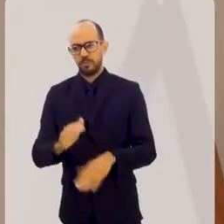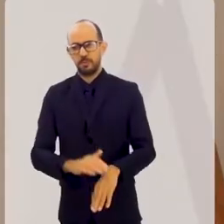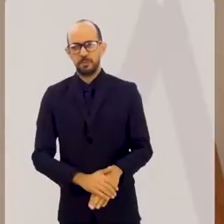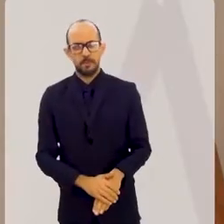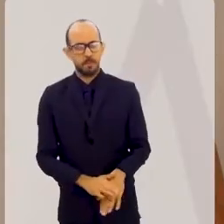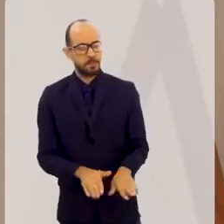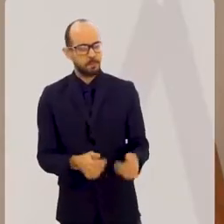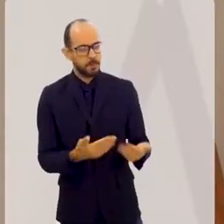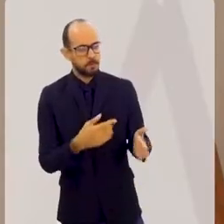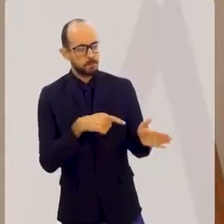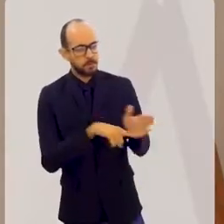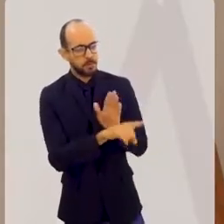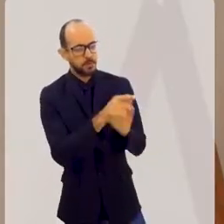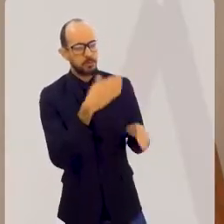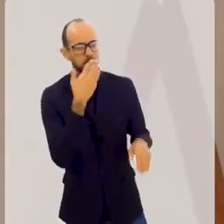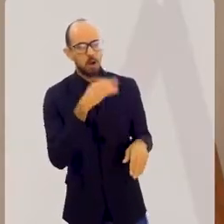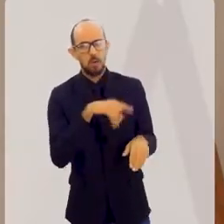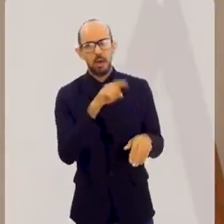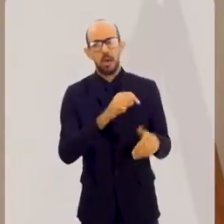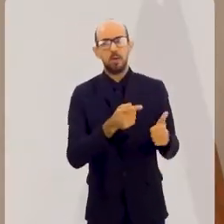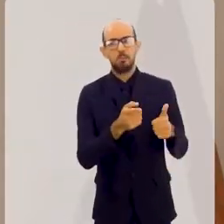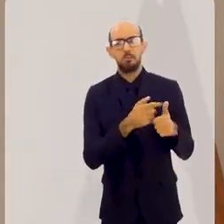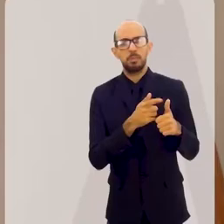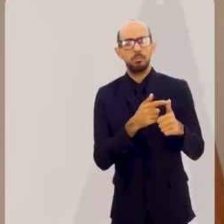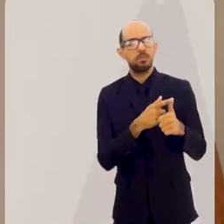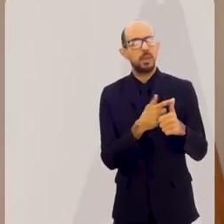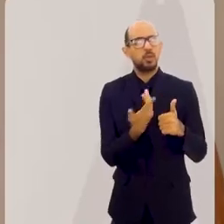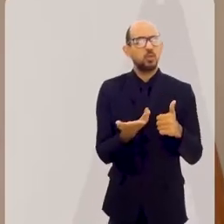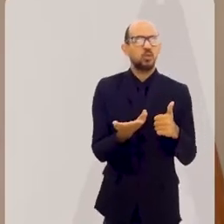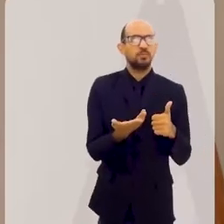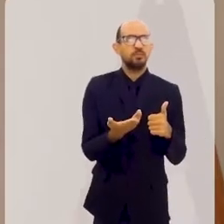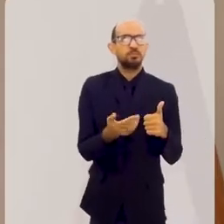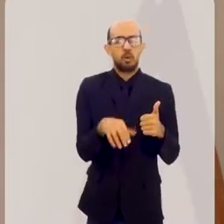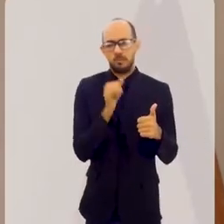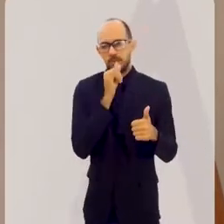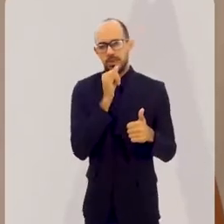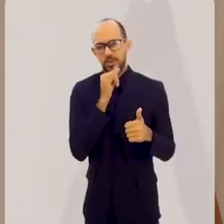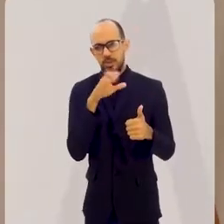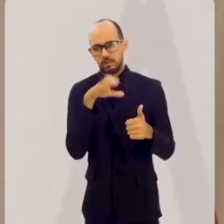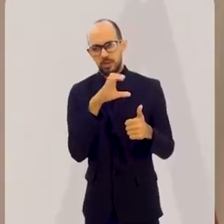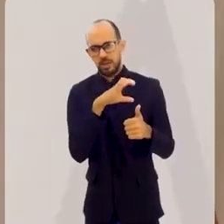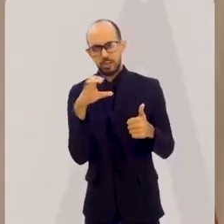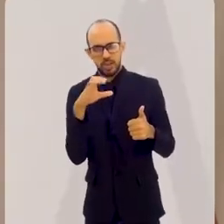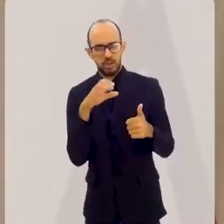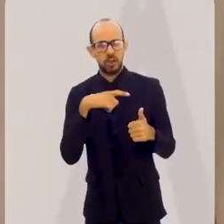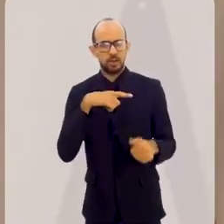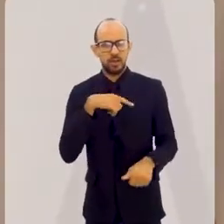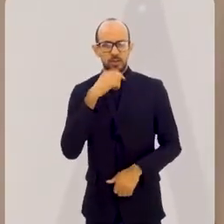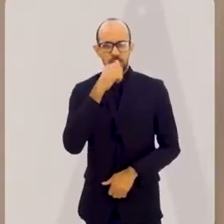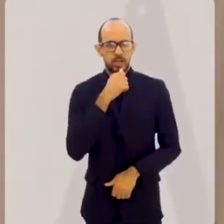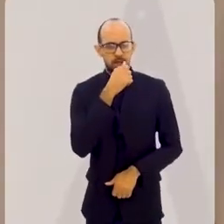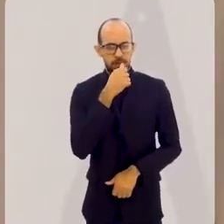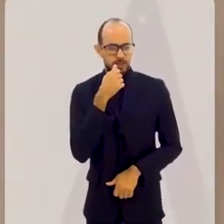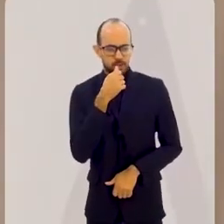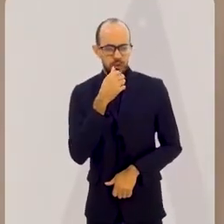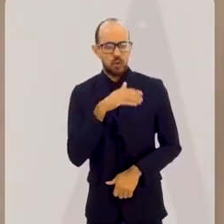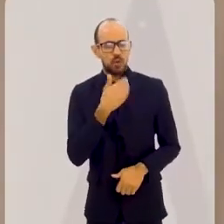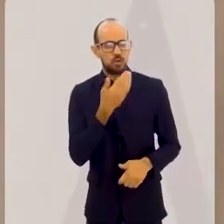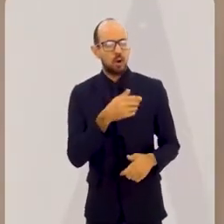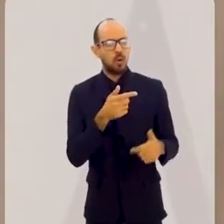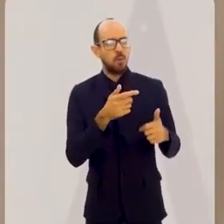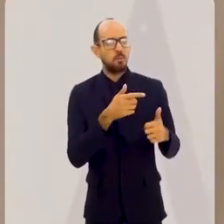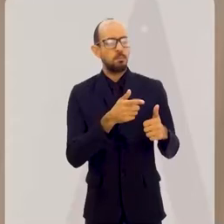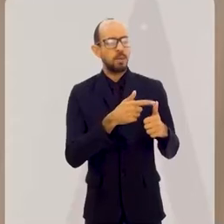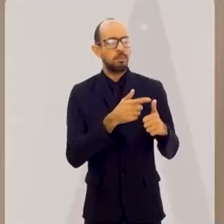é qual é o primeiro eu posso como eu chamaria na igreja católica nós somos Sacramento qual